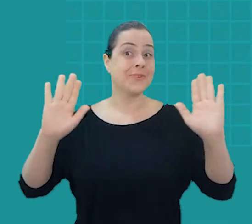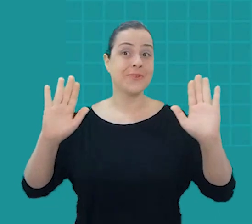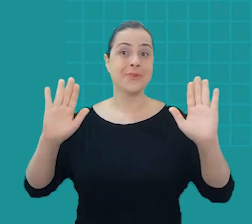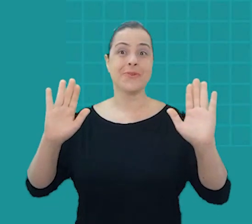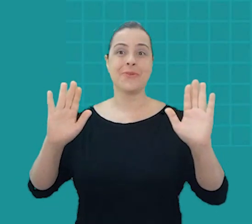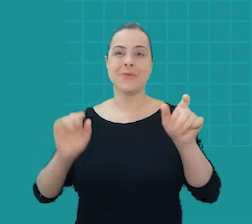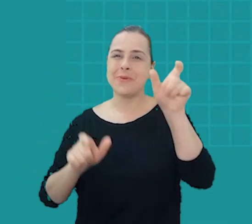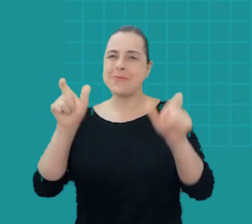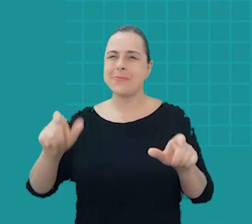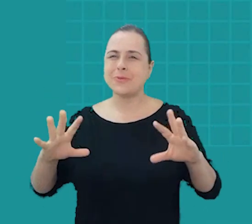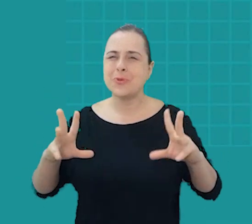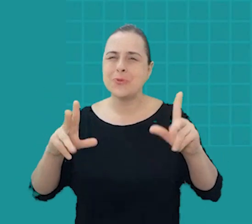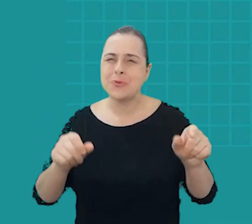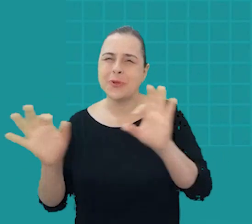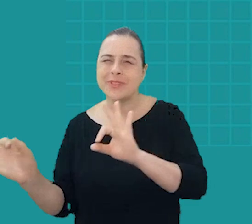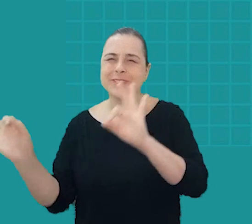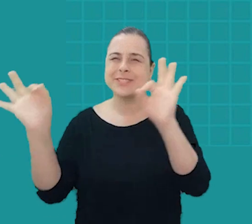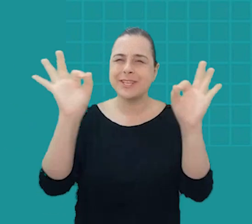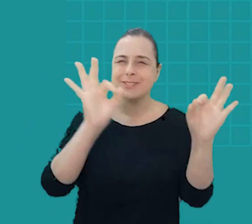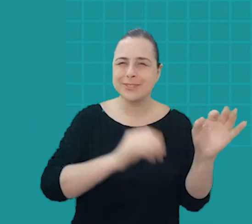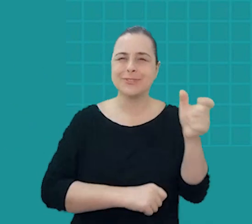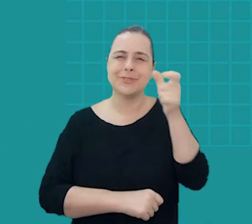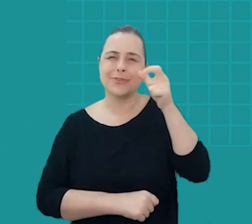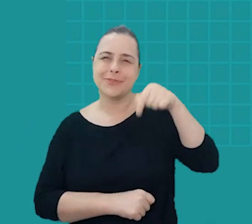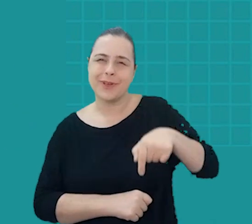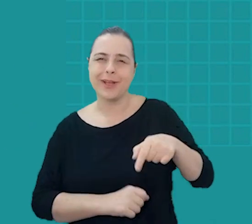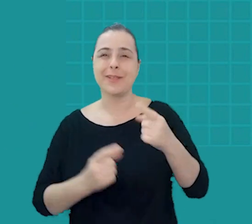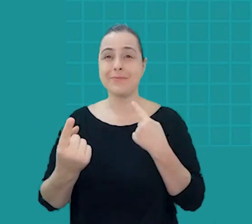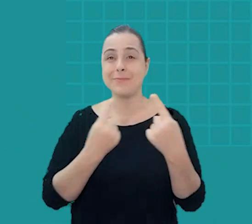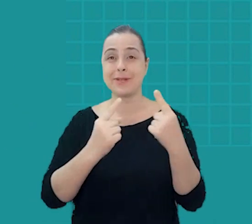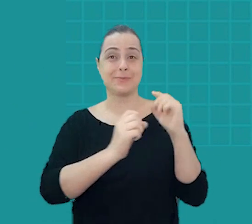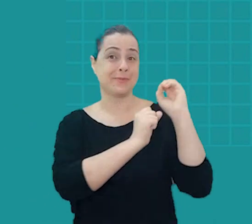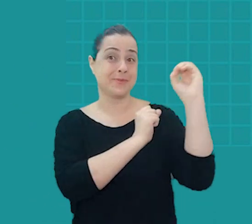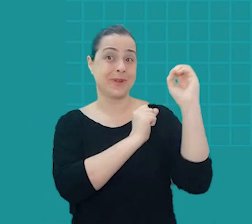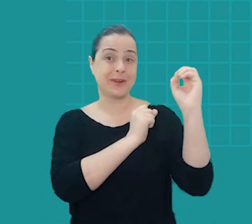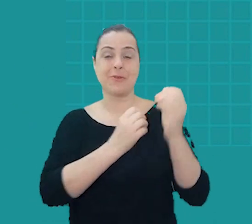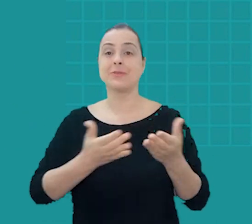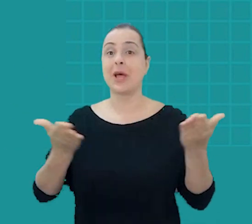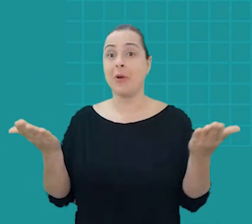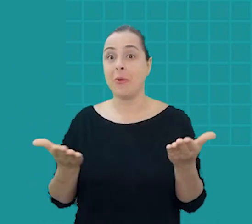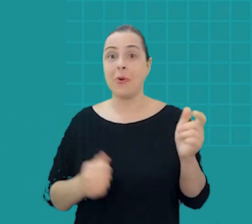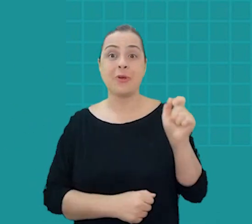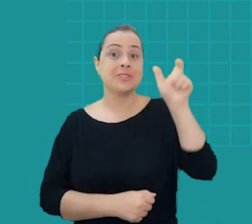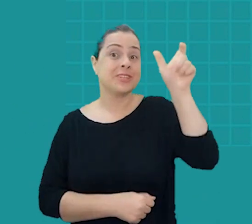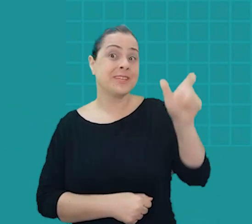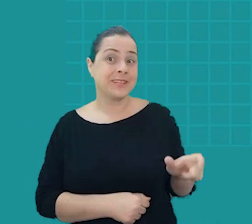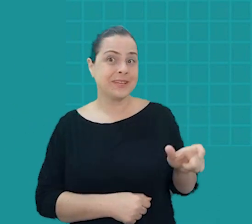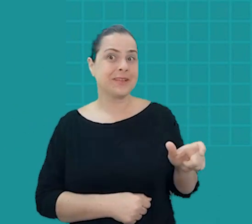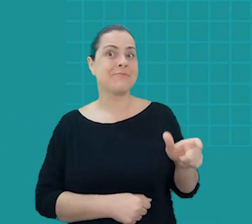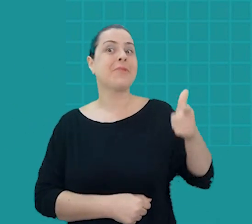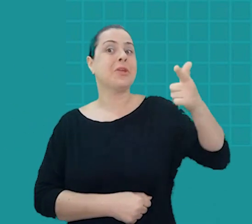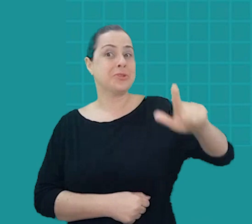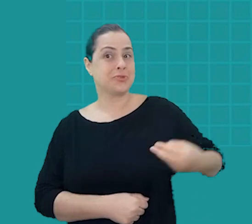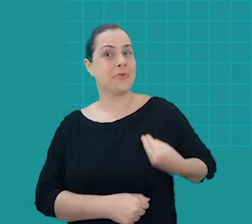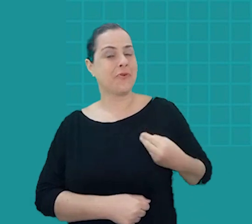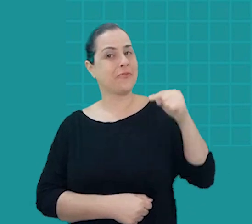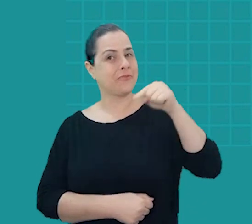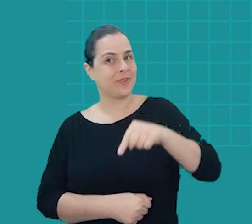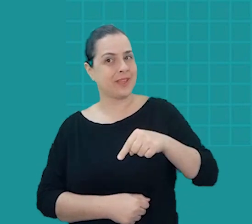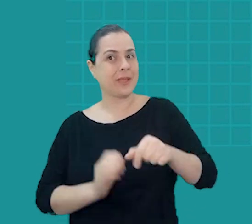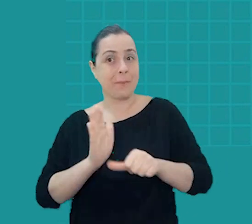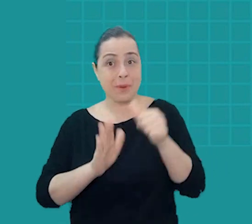Olá, todo mundo assistindo e ouvindo o nosso bate-papo Carlotas. Hoje com uma pessoa retornando ao bate-papo, não é a nossa